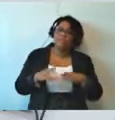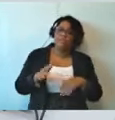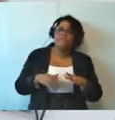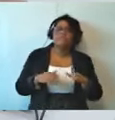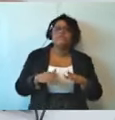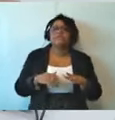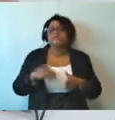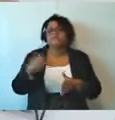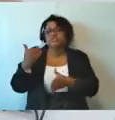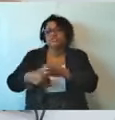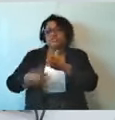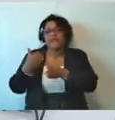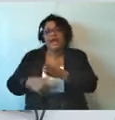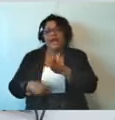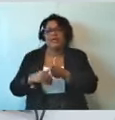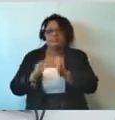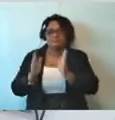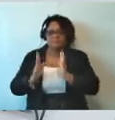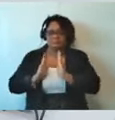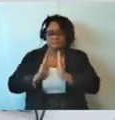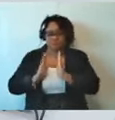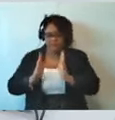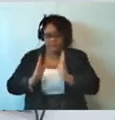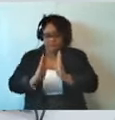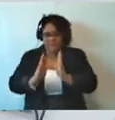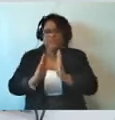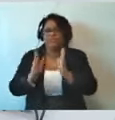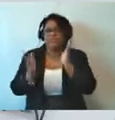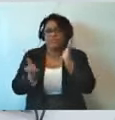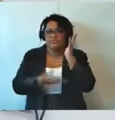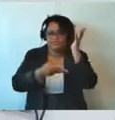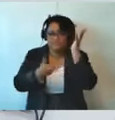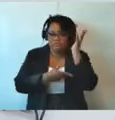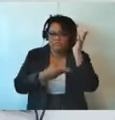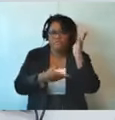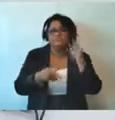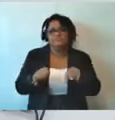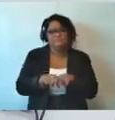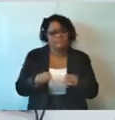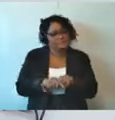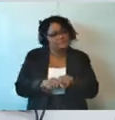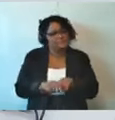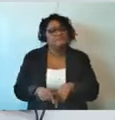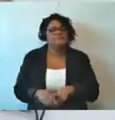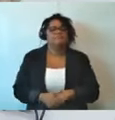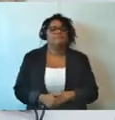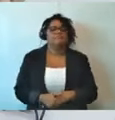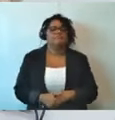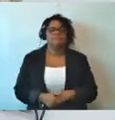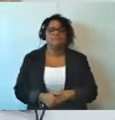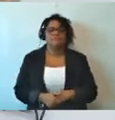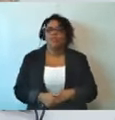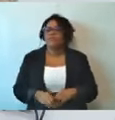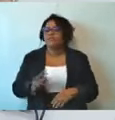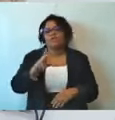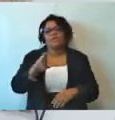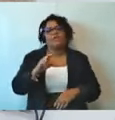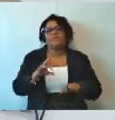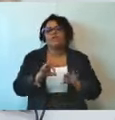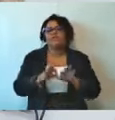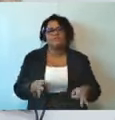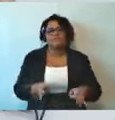central, fazer alguma supressão de árvore, né? Então, assim, não é simples. Eu estou citando